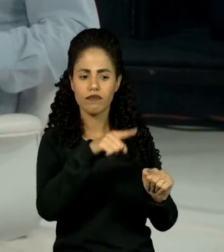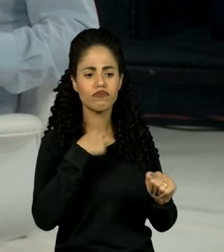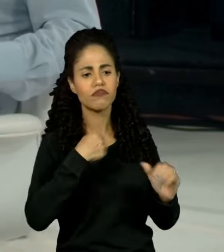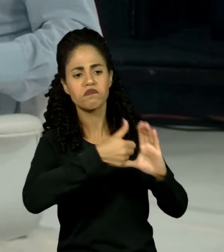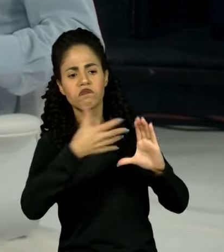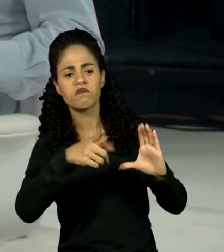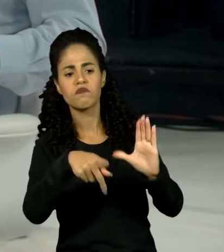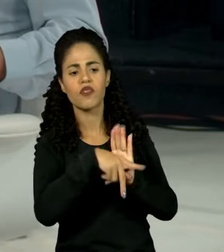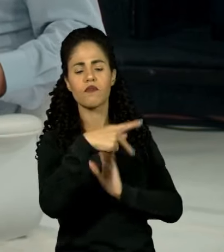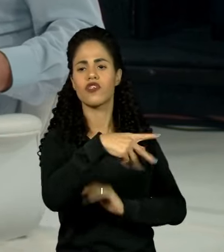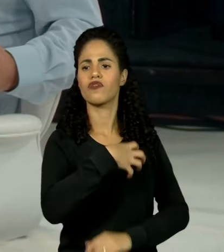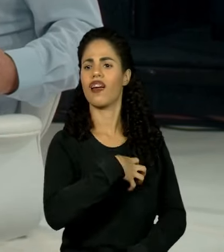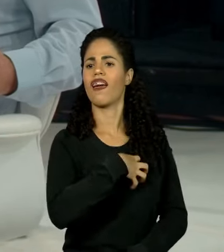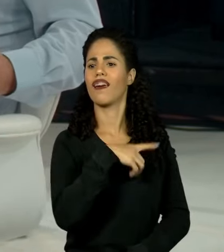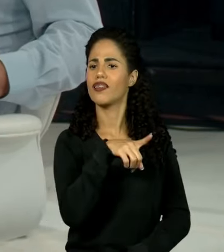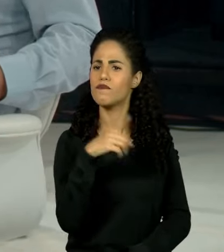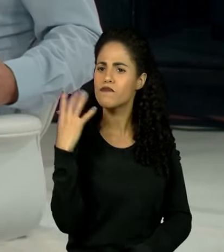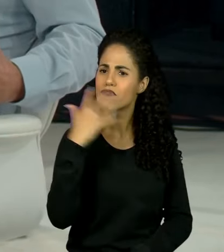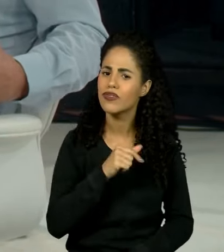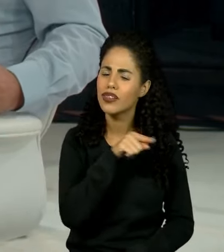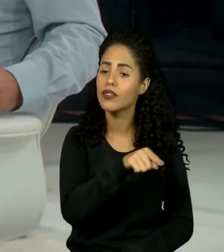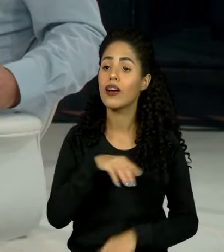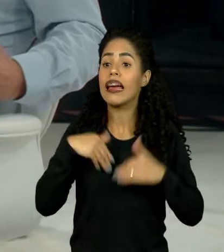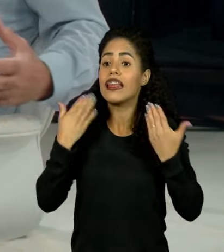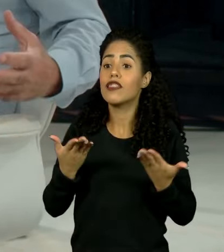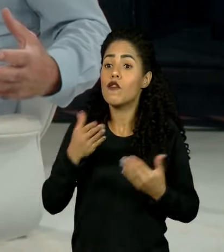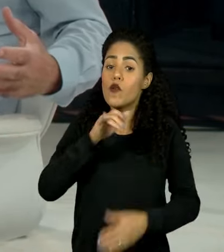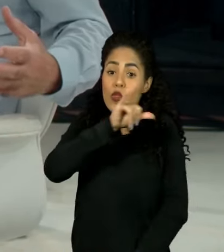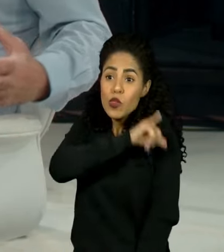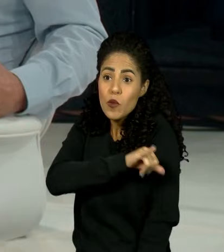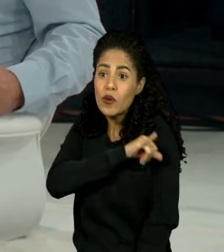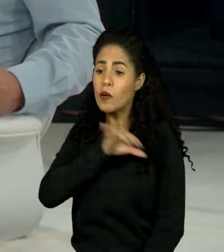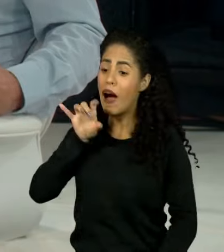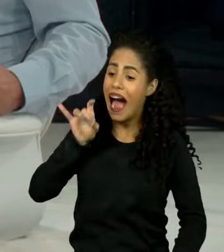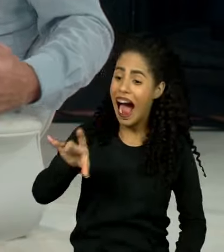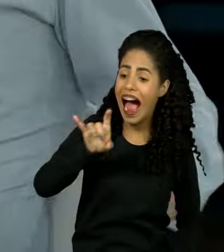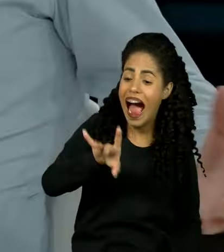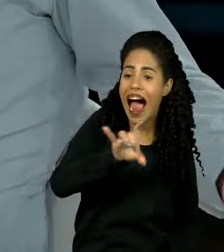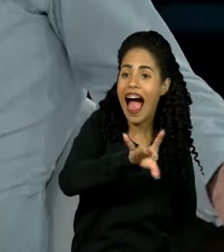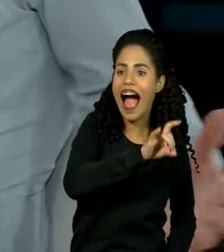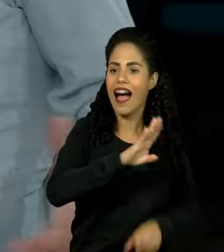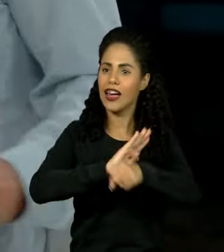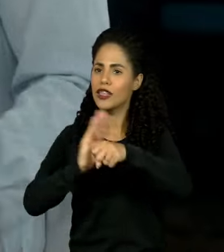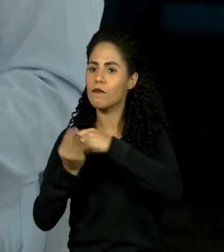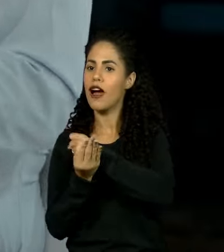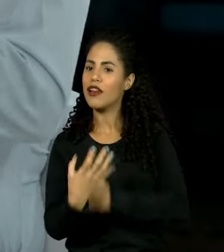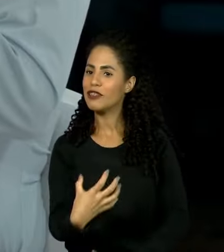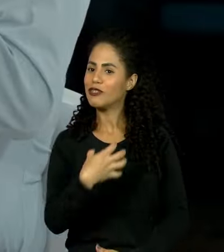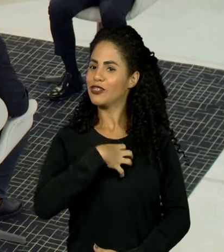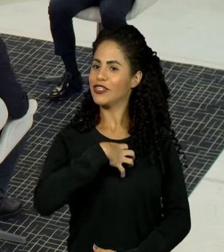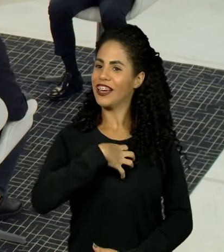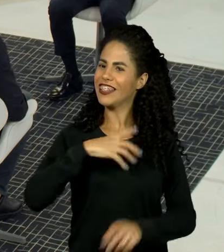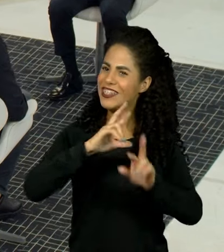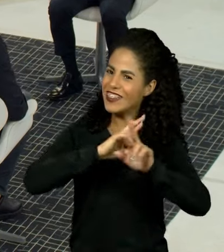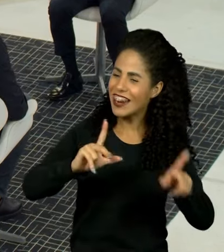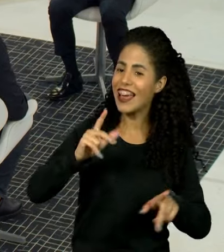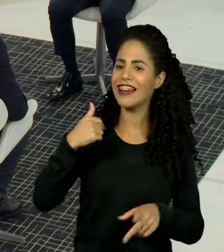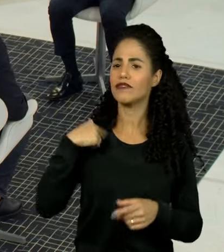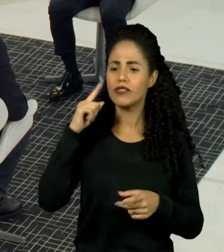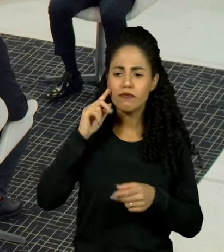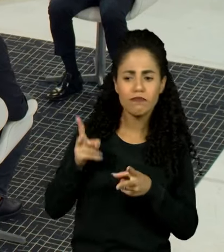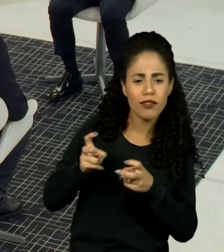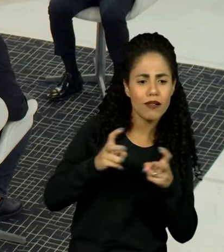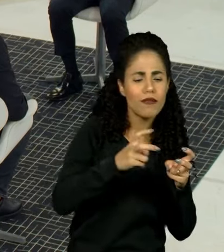tão próprias né então no no rio cada bairro parece santaa e você você